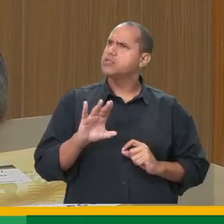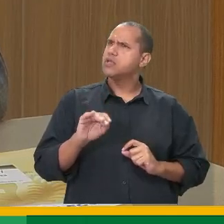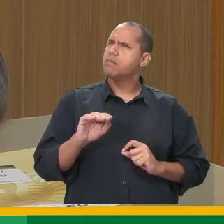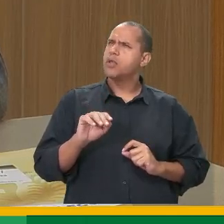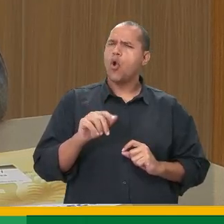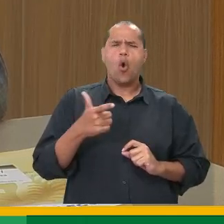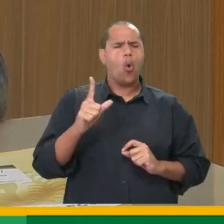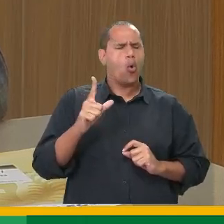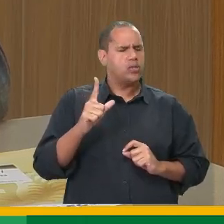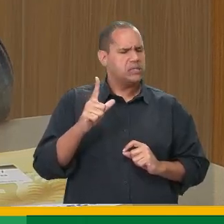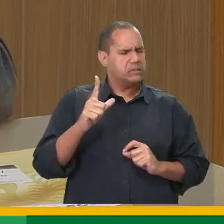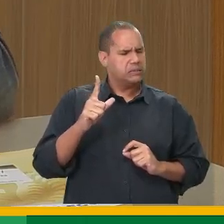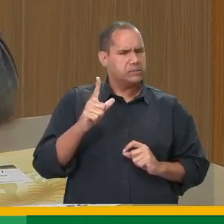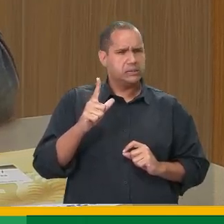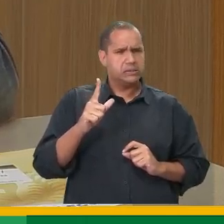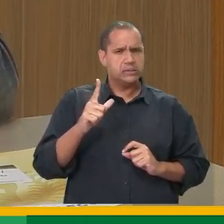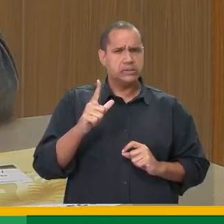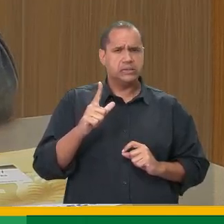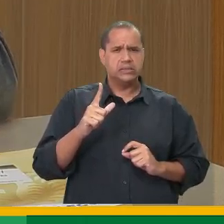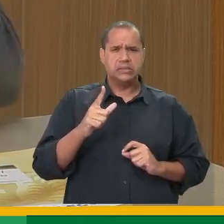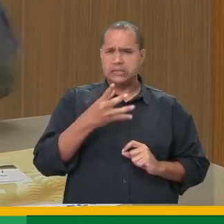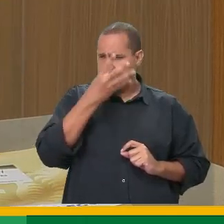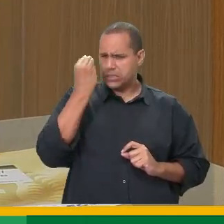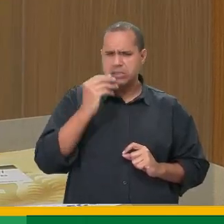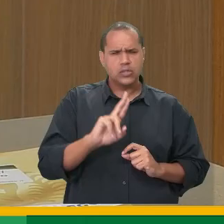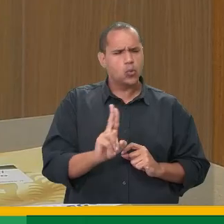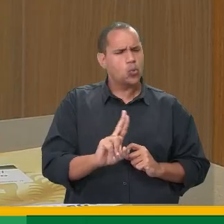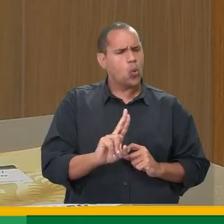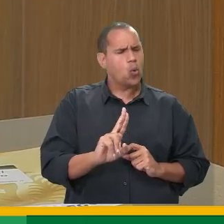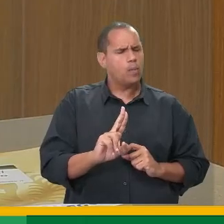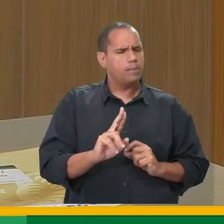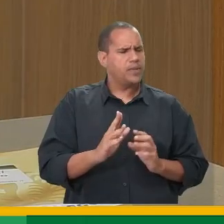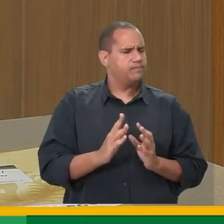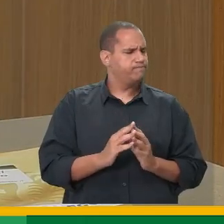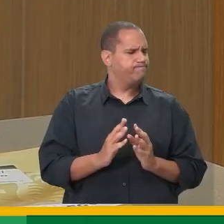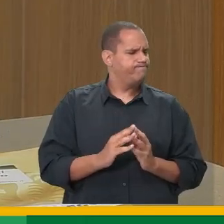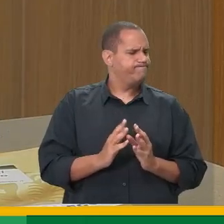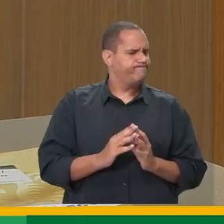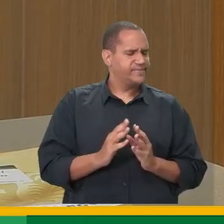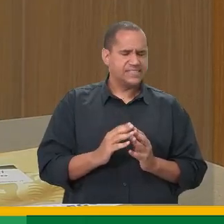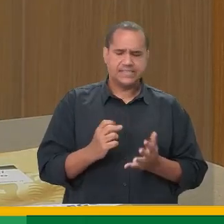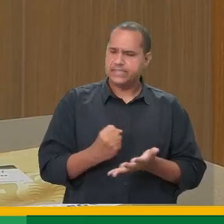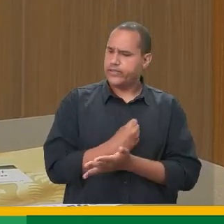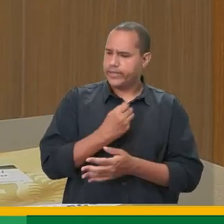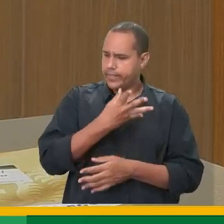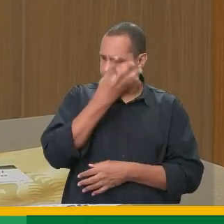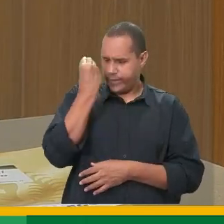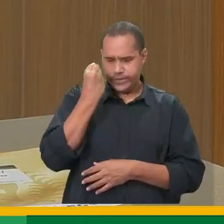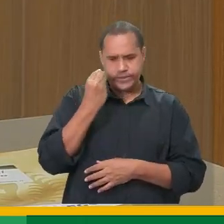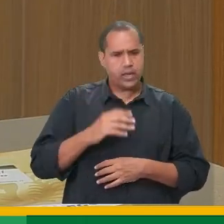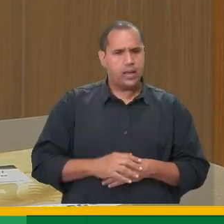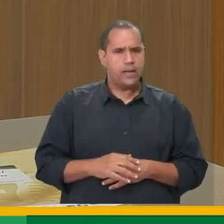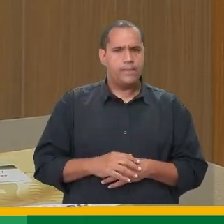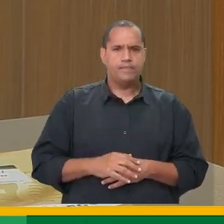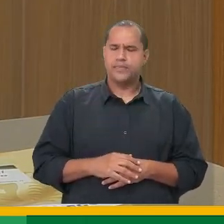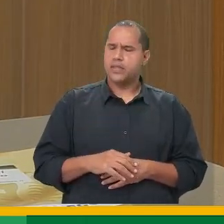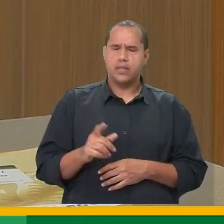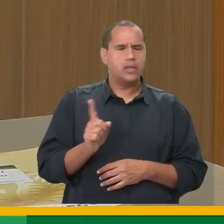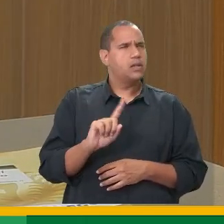que sai não meu esqueci não